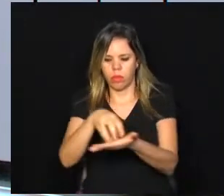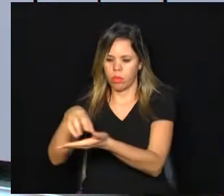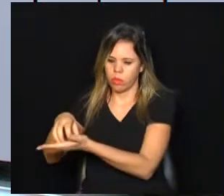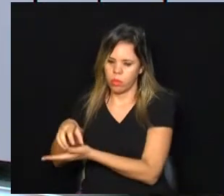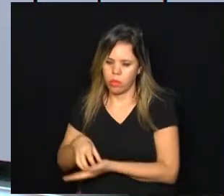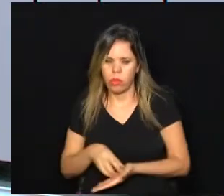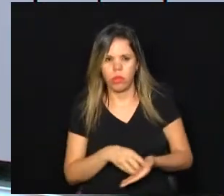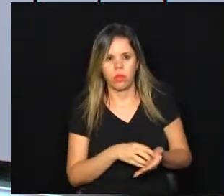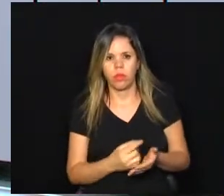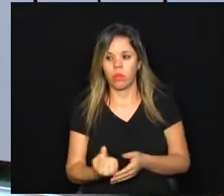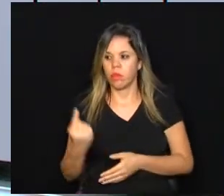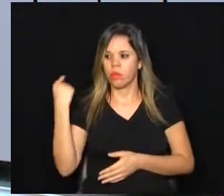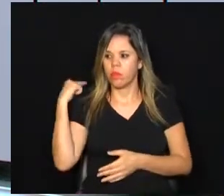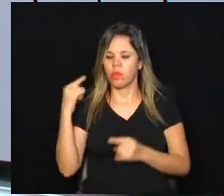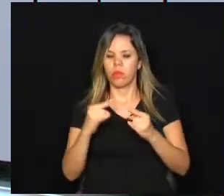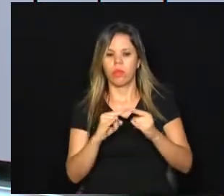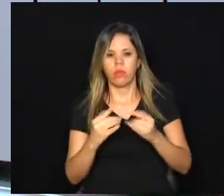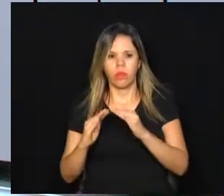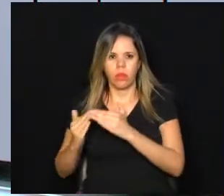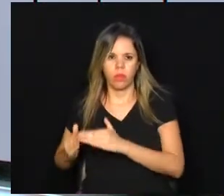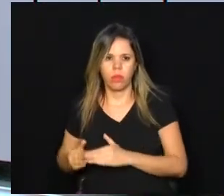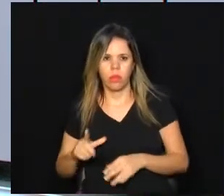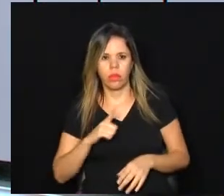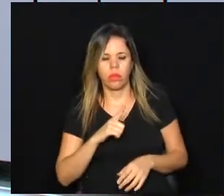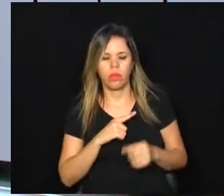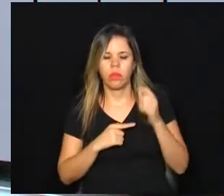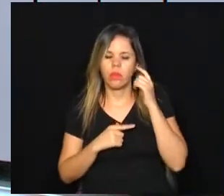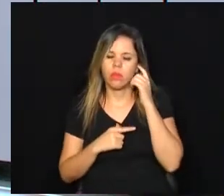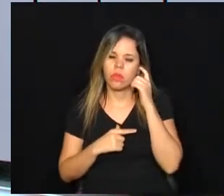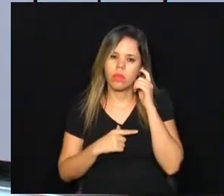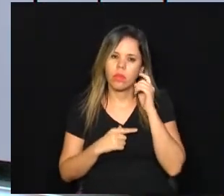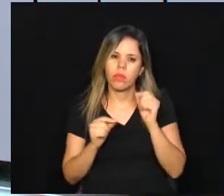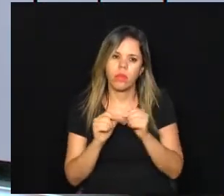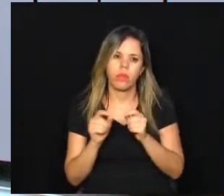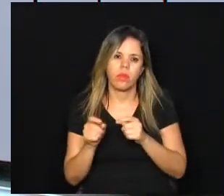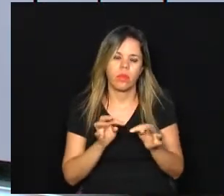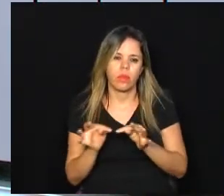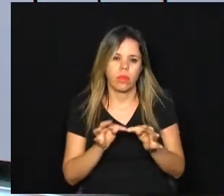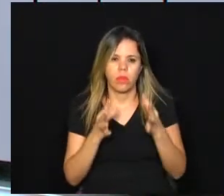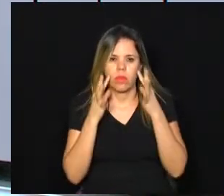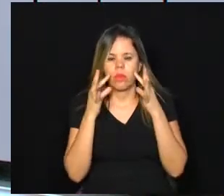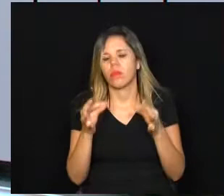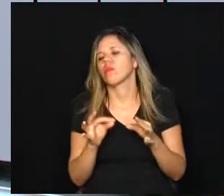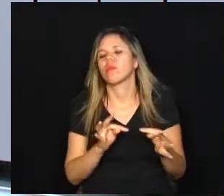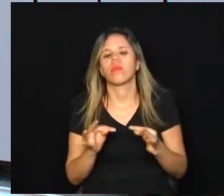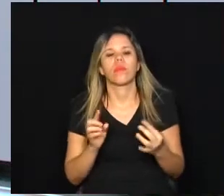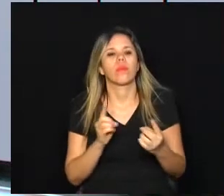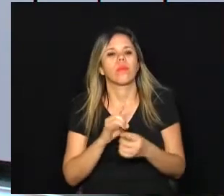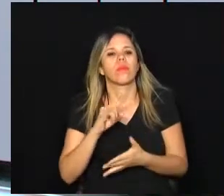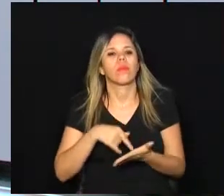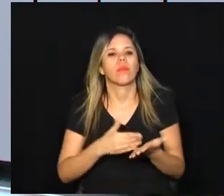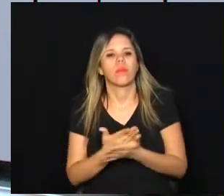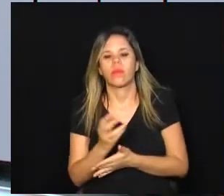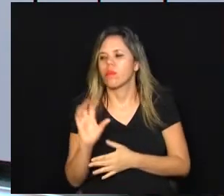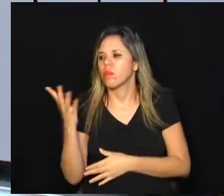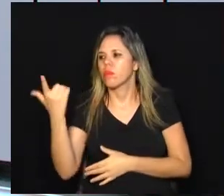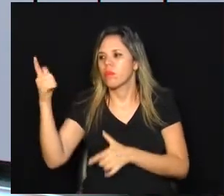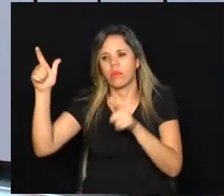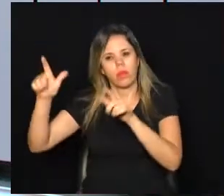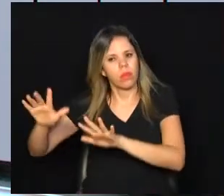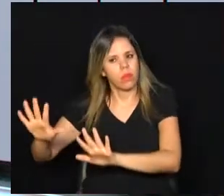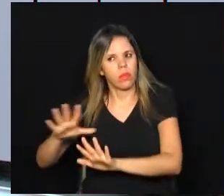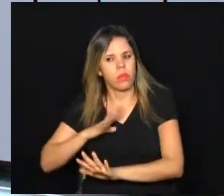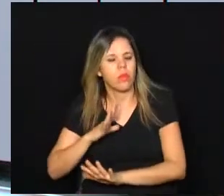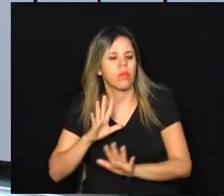no passado, que tiveram que, enfim, ter toda uma atenção que não acontece nesses outros municípios.